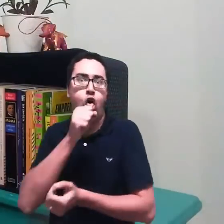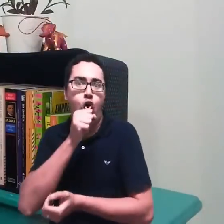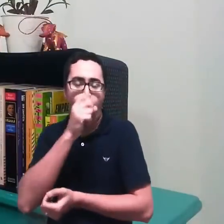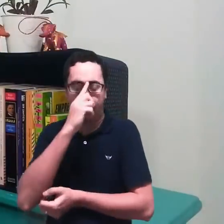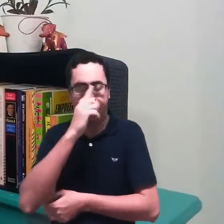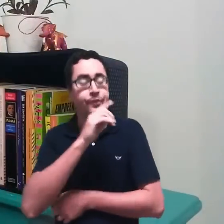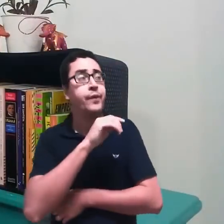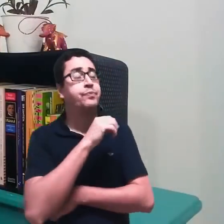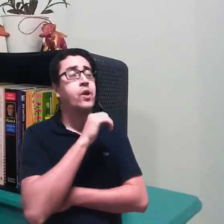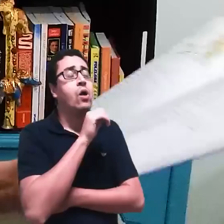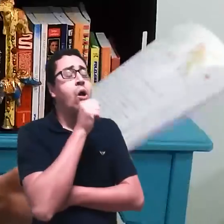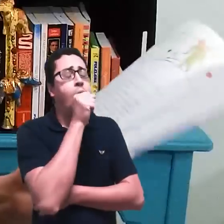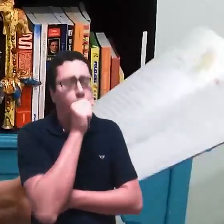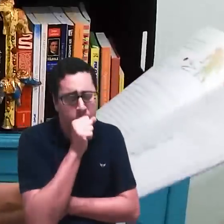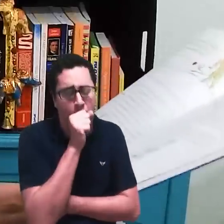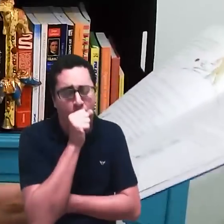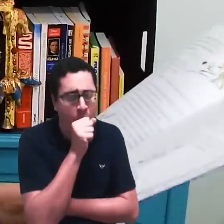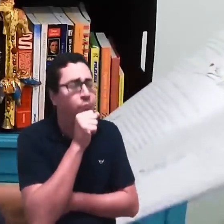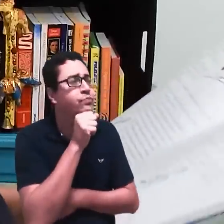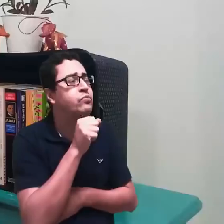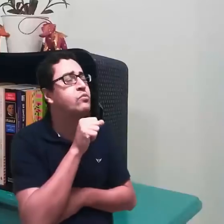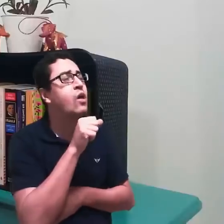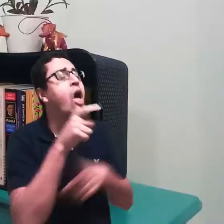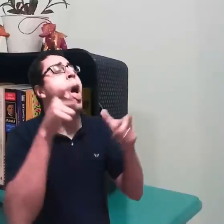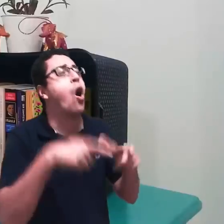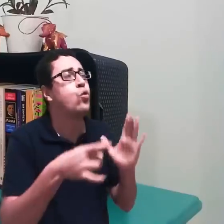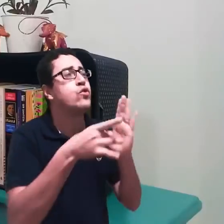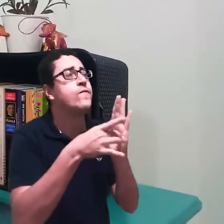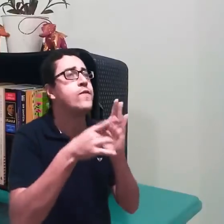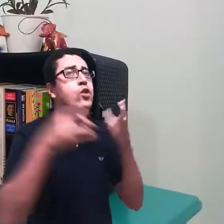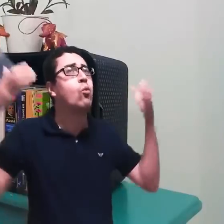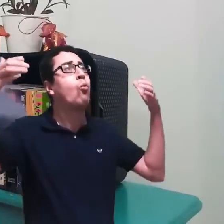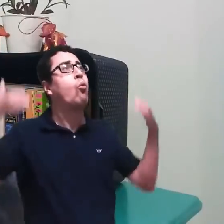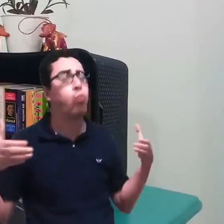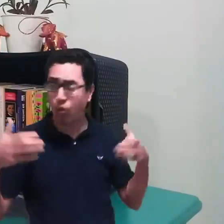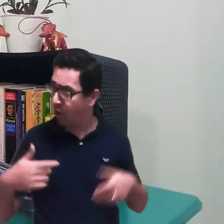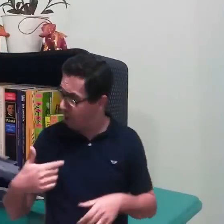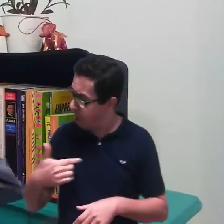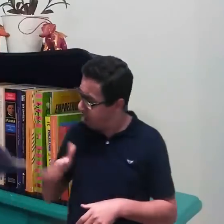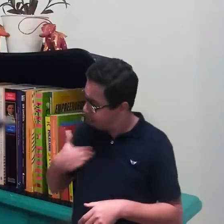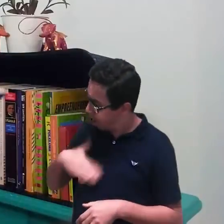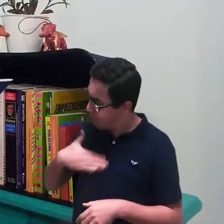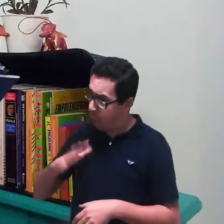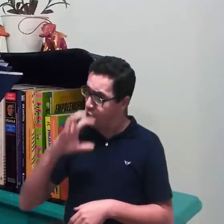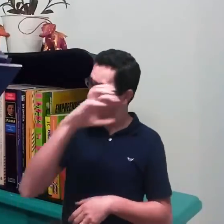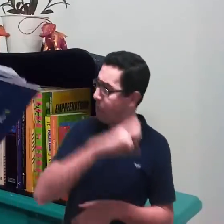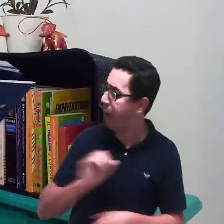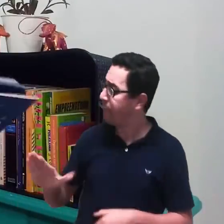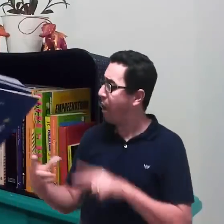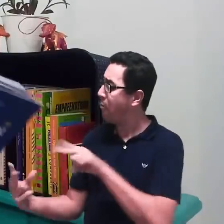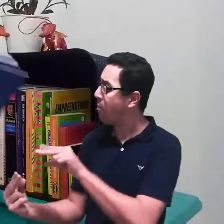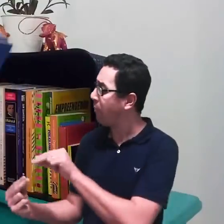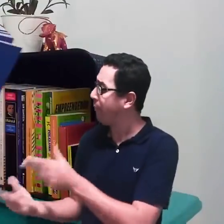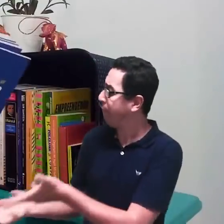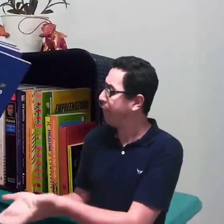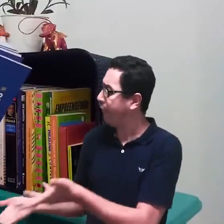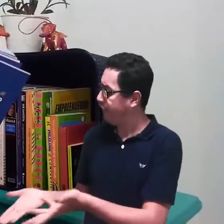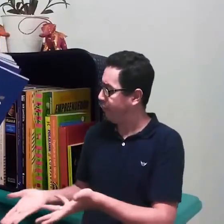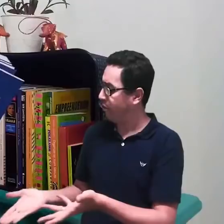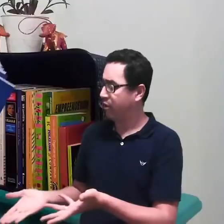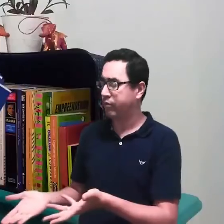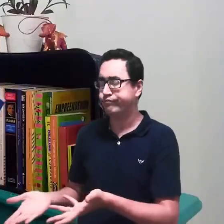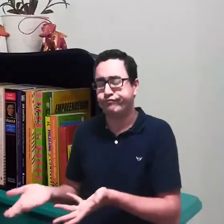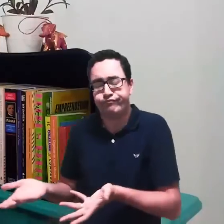perguntou: e o paravento? Eu ia buscá-lo, mas você estava falando comigo. Ela então forçou